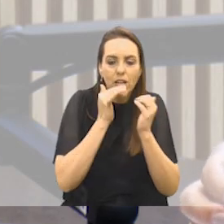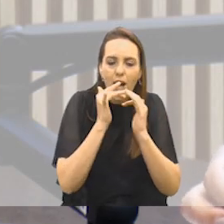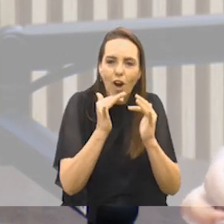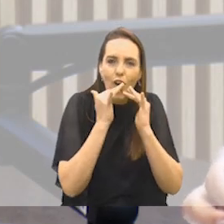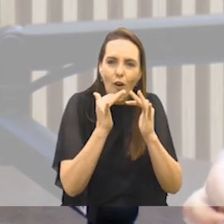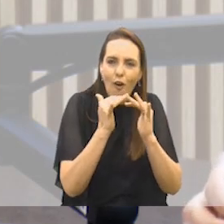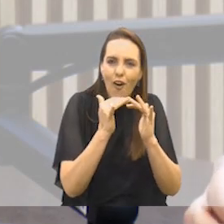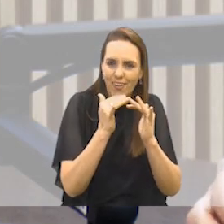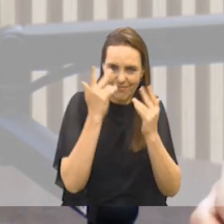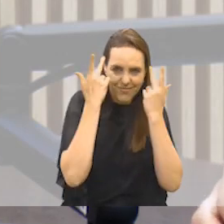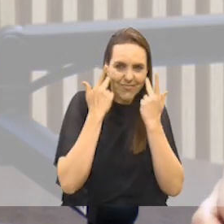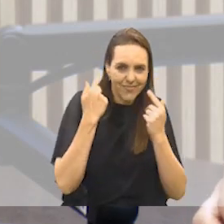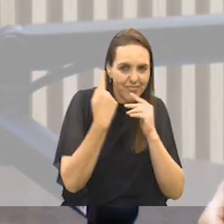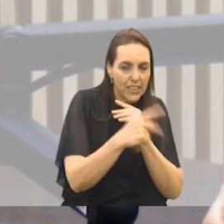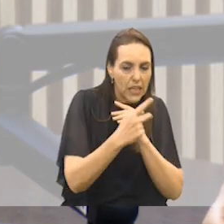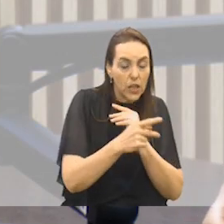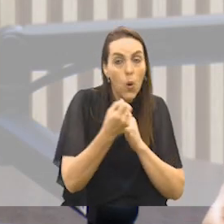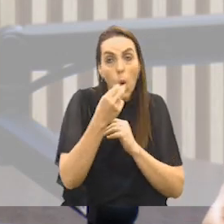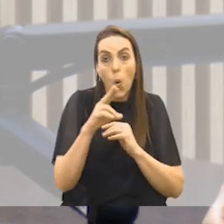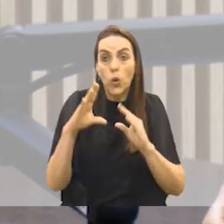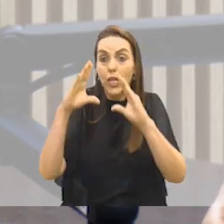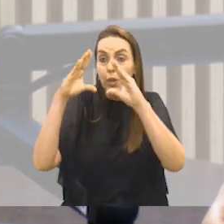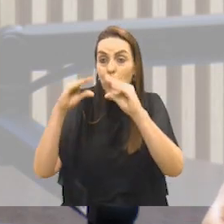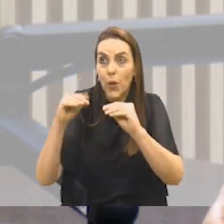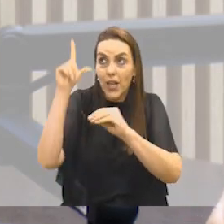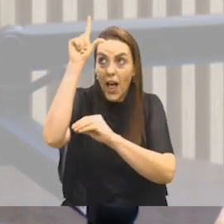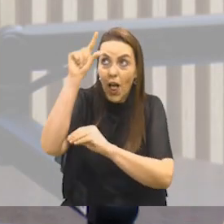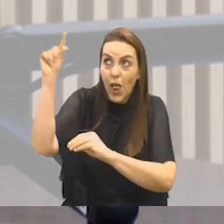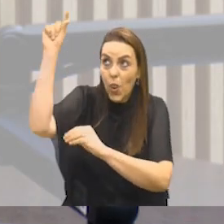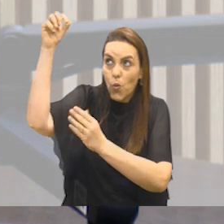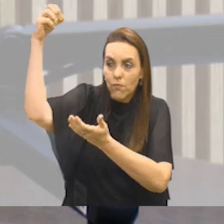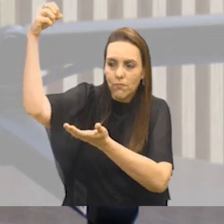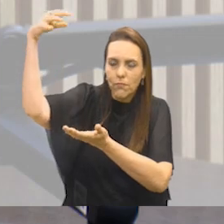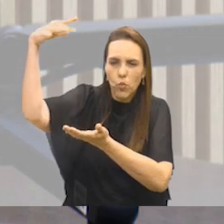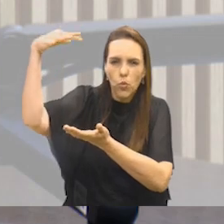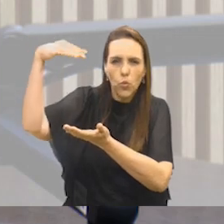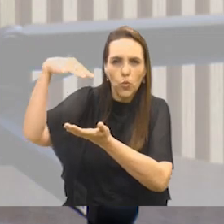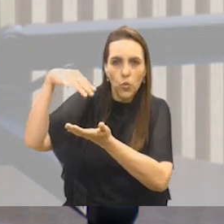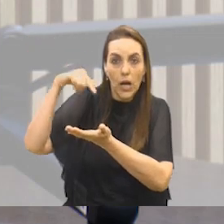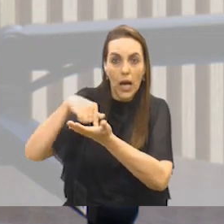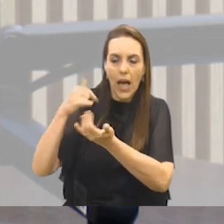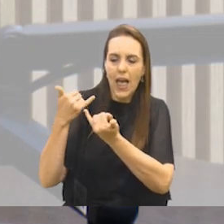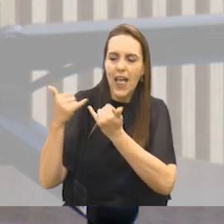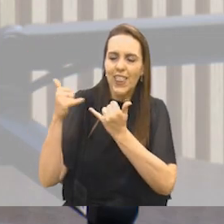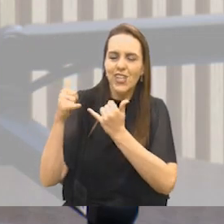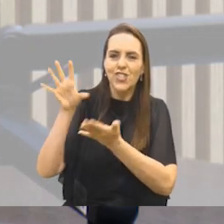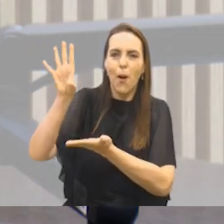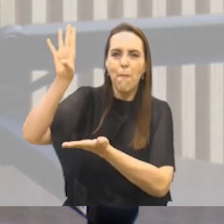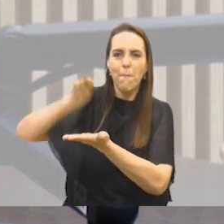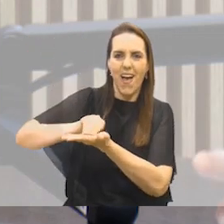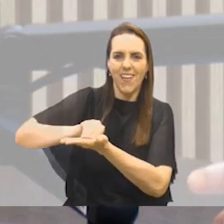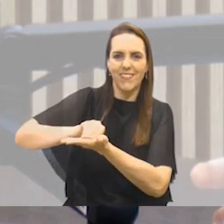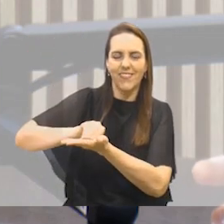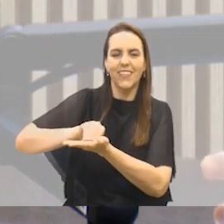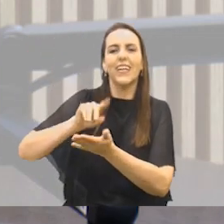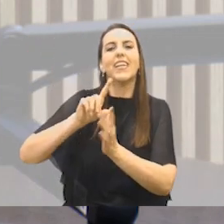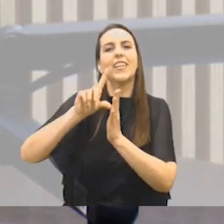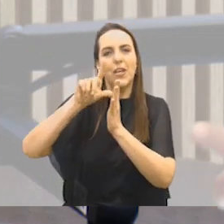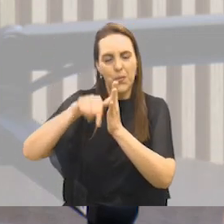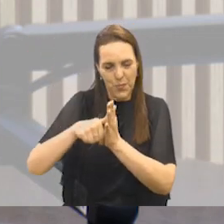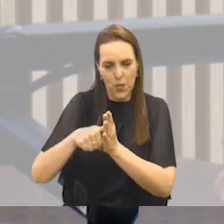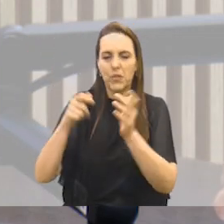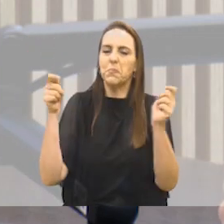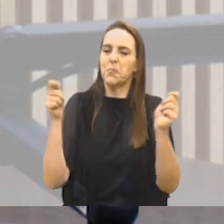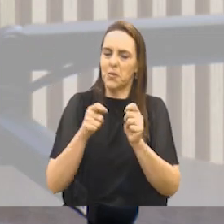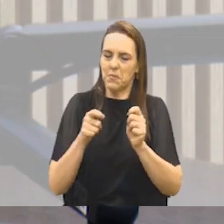pouquinho do colorido deles, né? Ou você pode deixar uma noite na lua e esses cristais, então, eles ficam energizados.